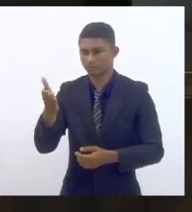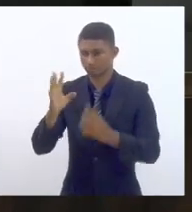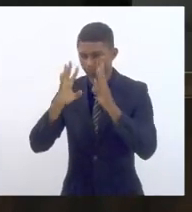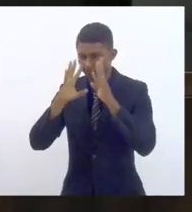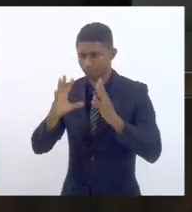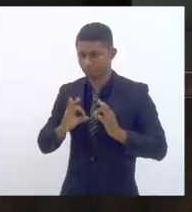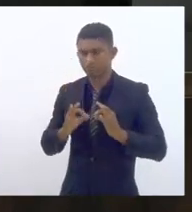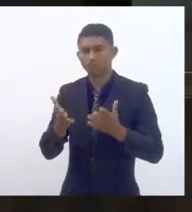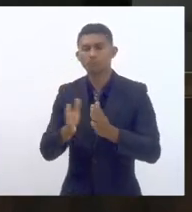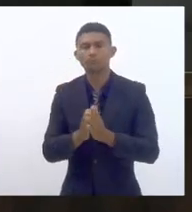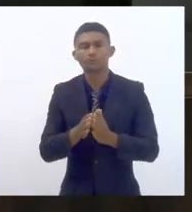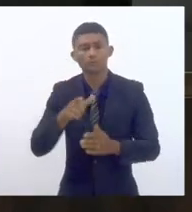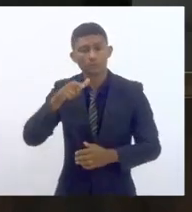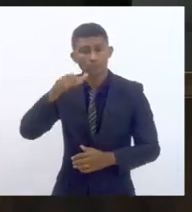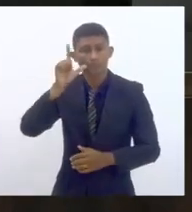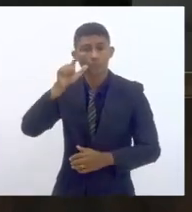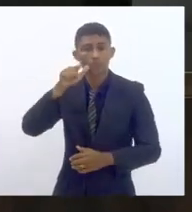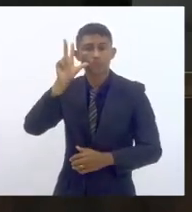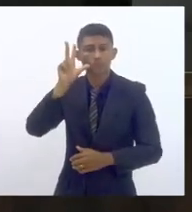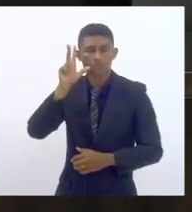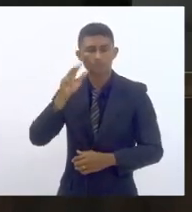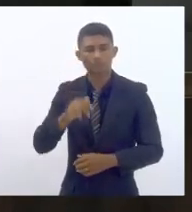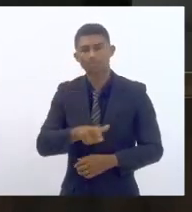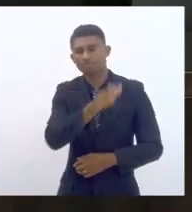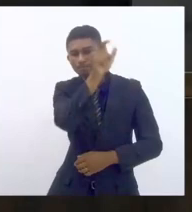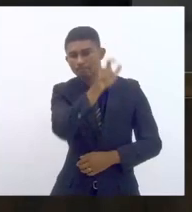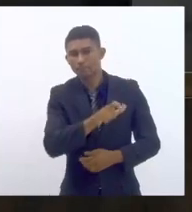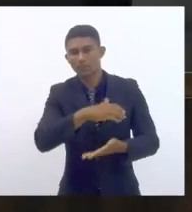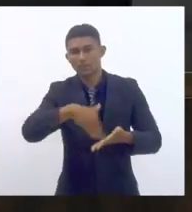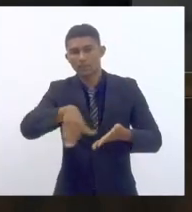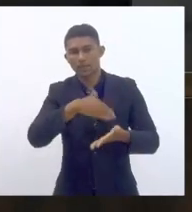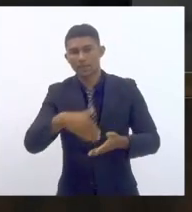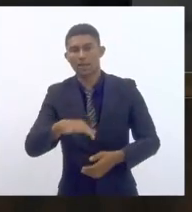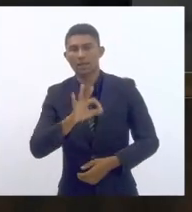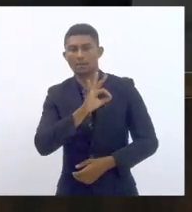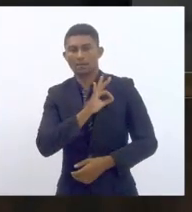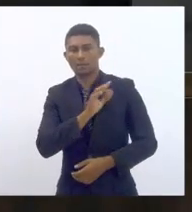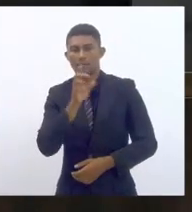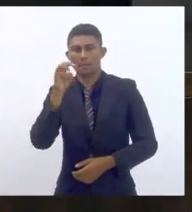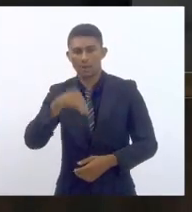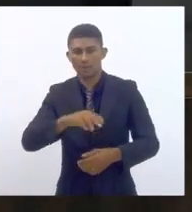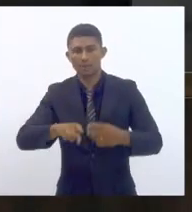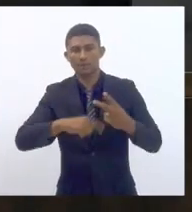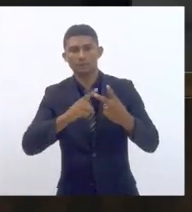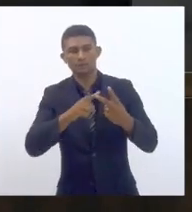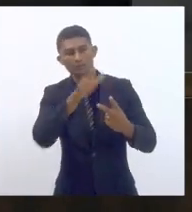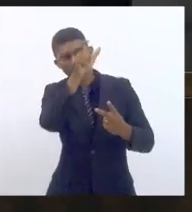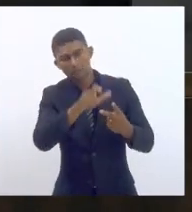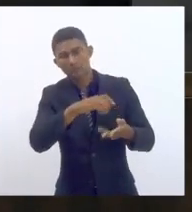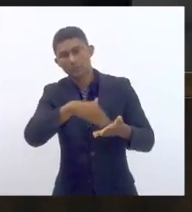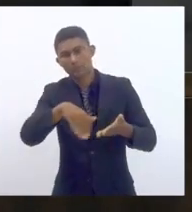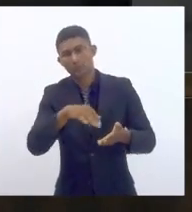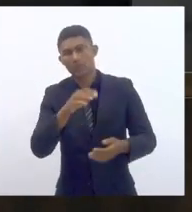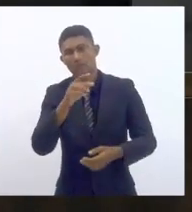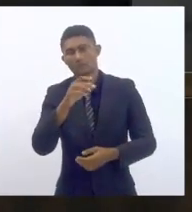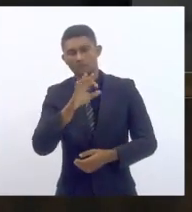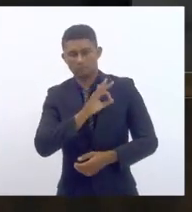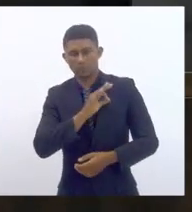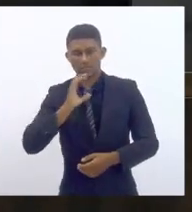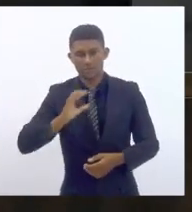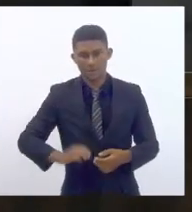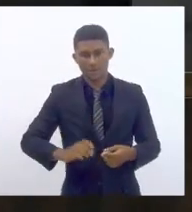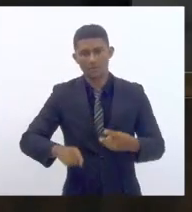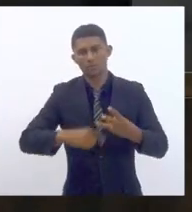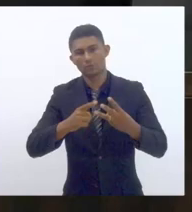eu estive reunido ontem com o secretário da Polícia Militar, com o secretário da Polícia Civil, com o governador,